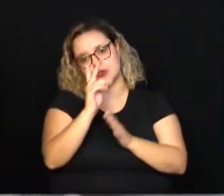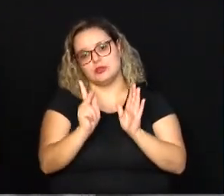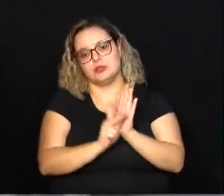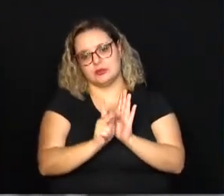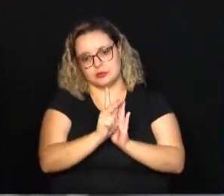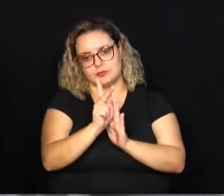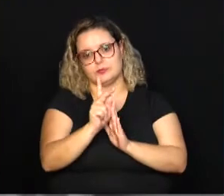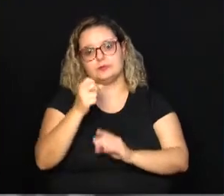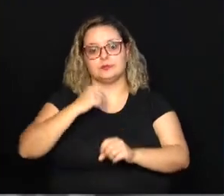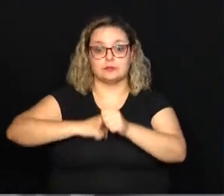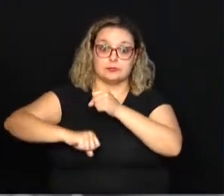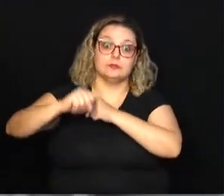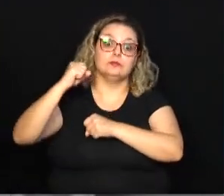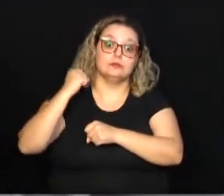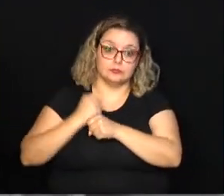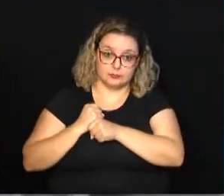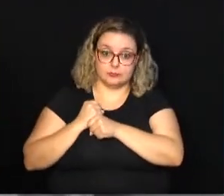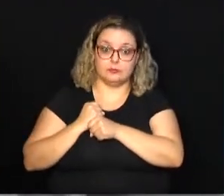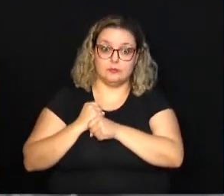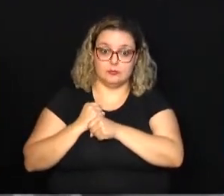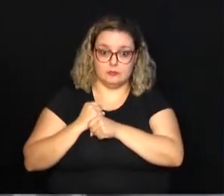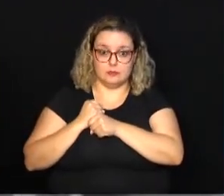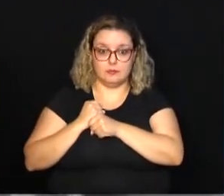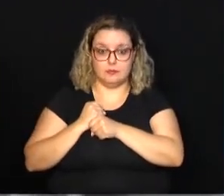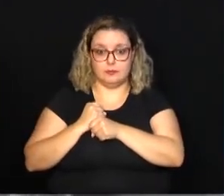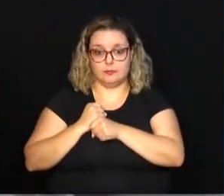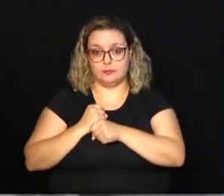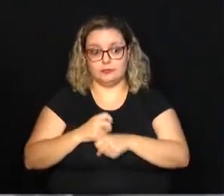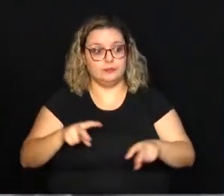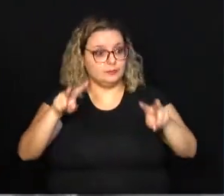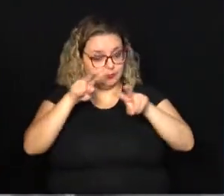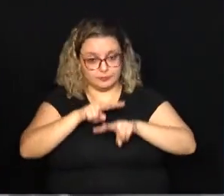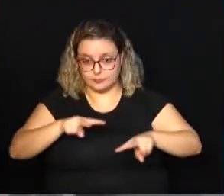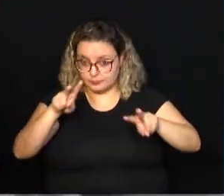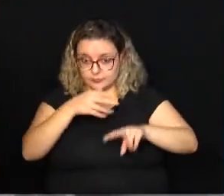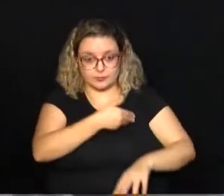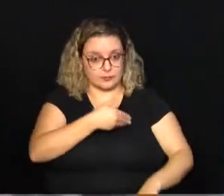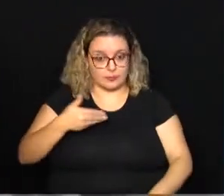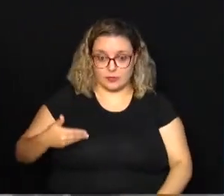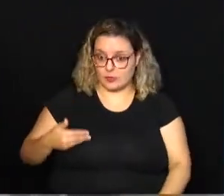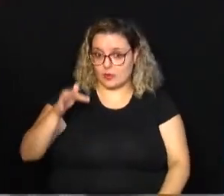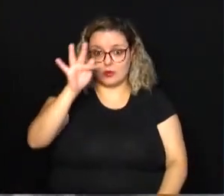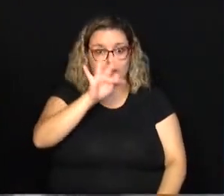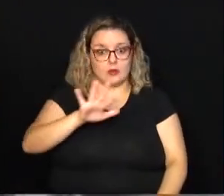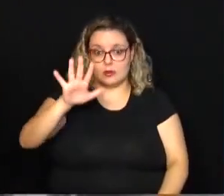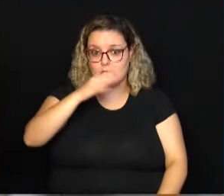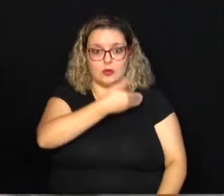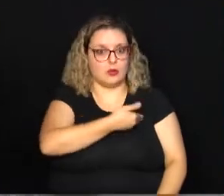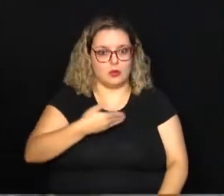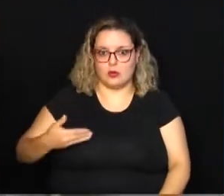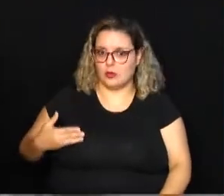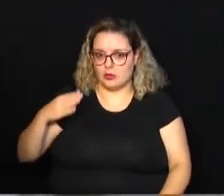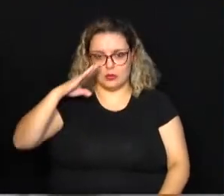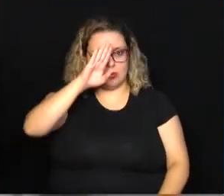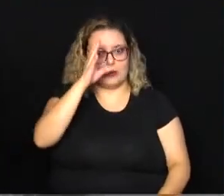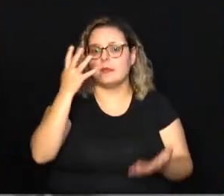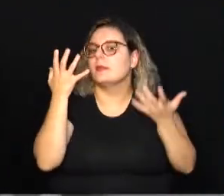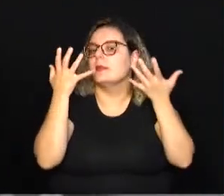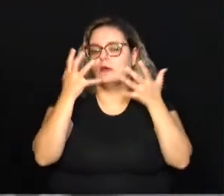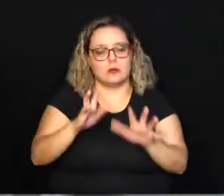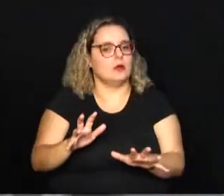legislatura passada, porque para mim era evidente que o governo federal, que o governo Bolsonaro não queria, ele não